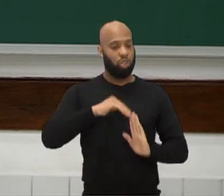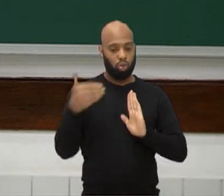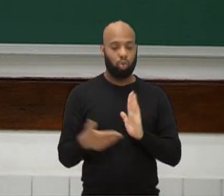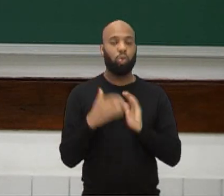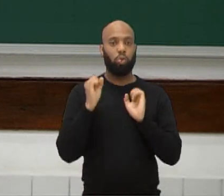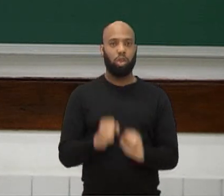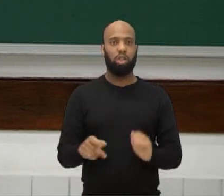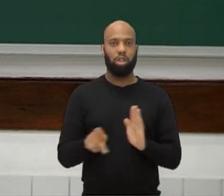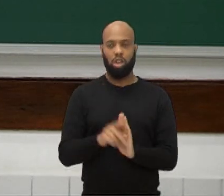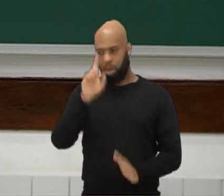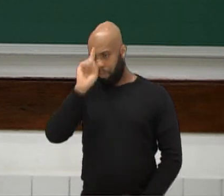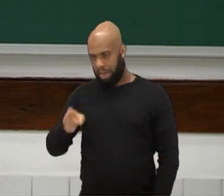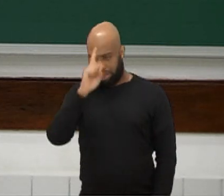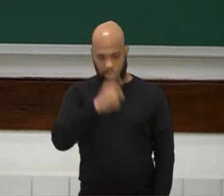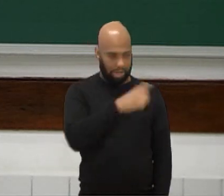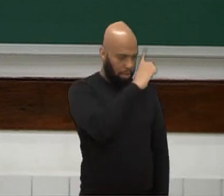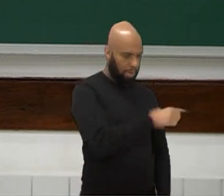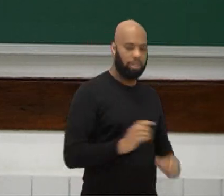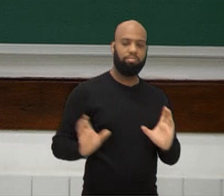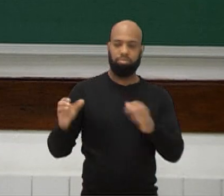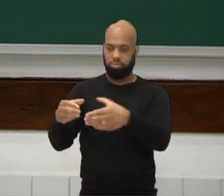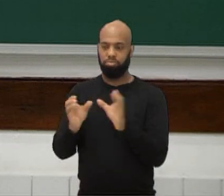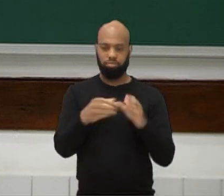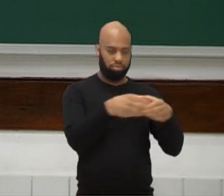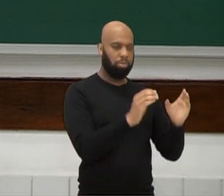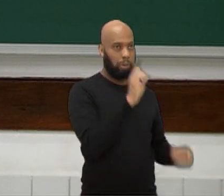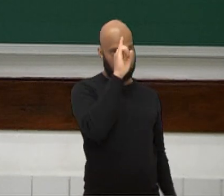poderes sobre as províncias.